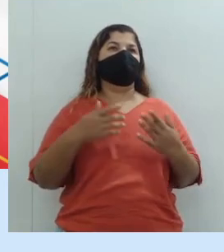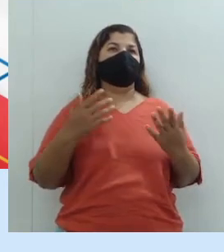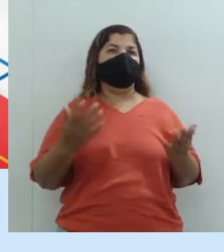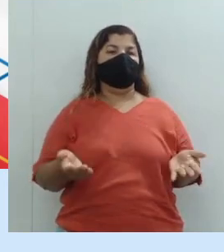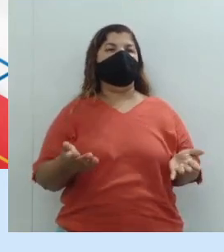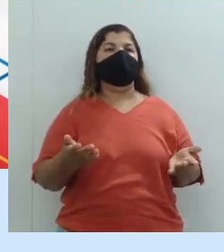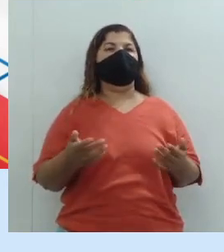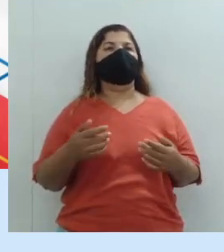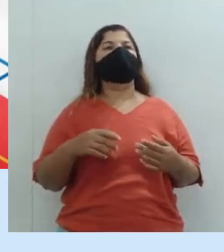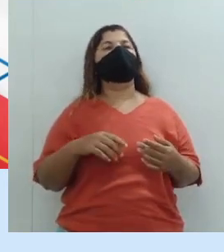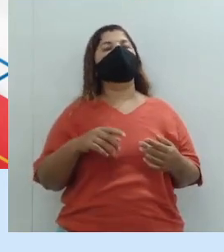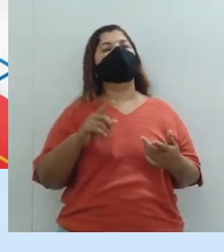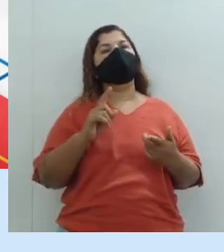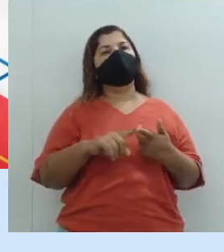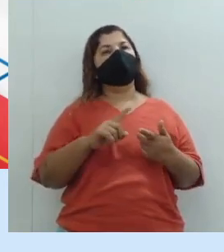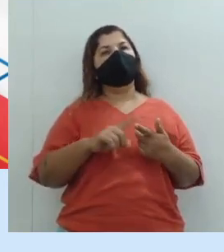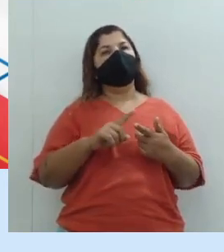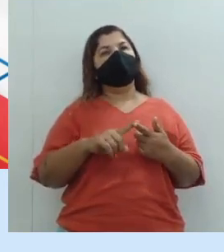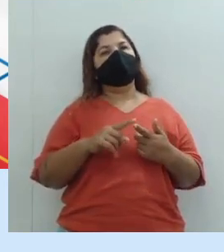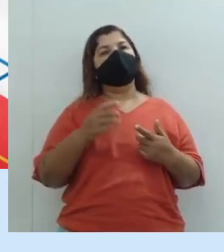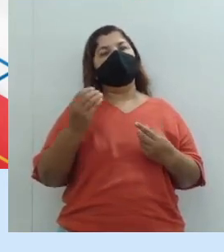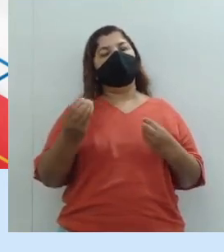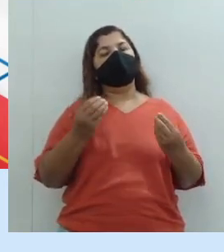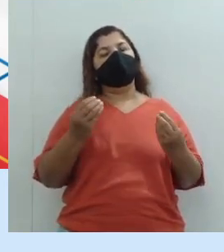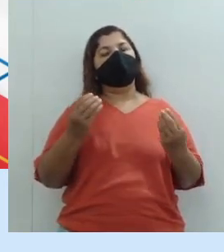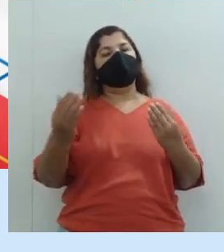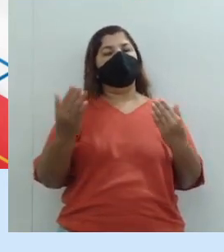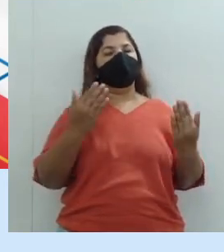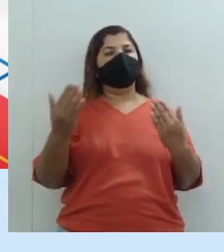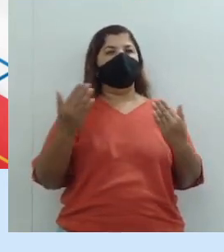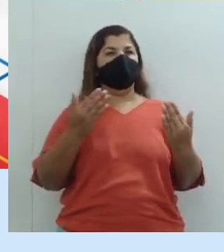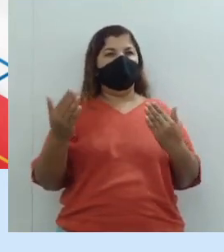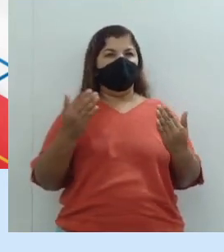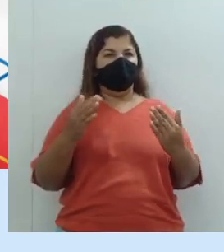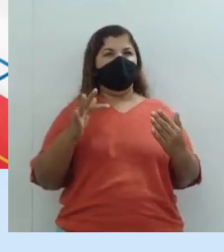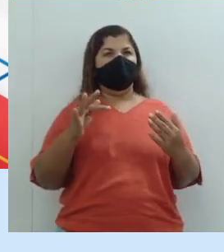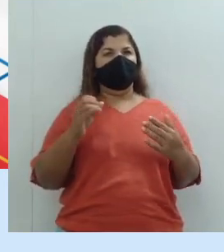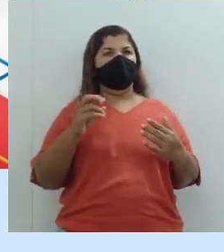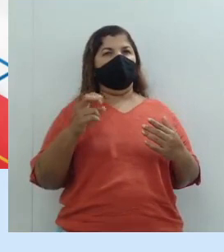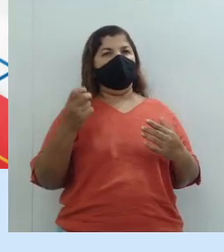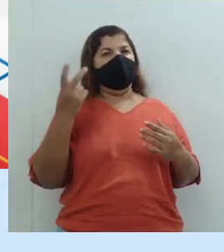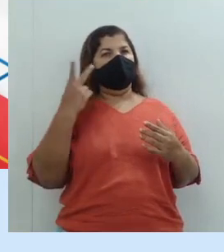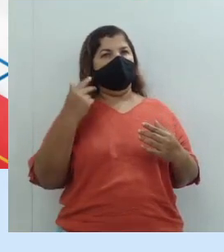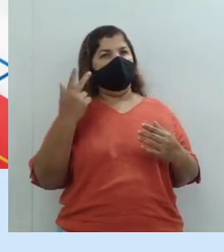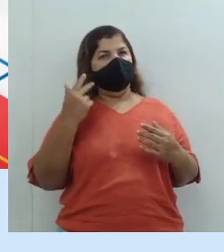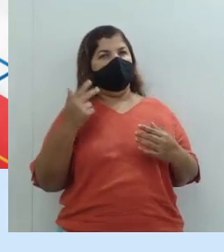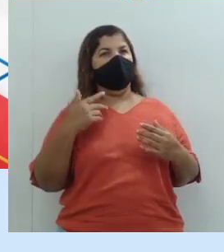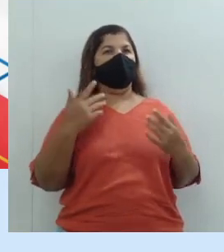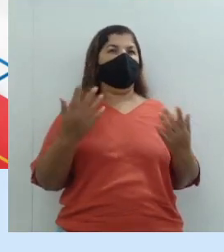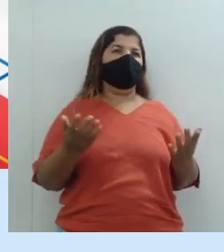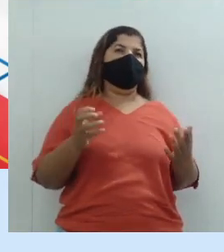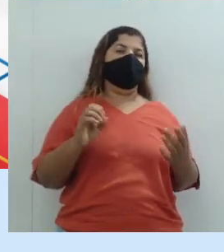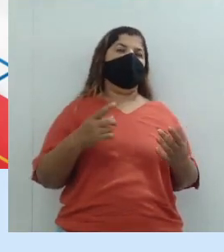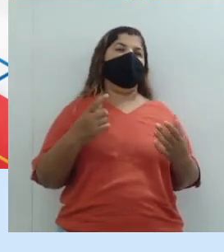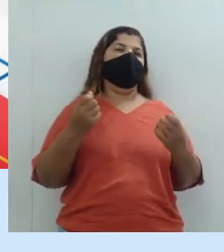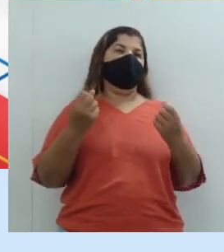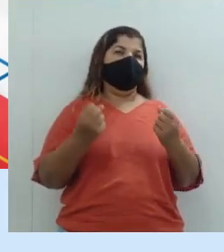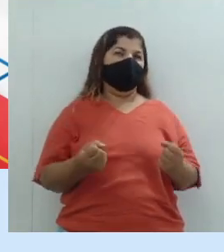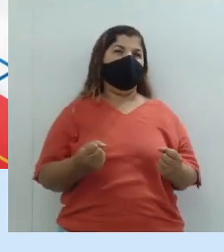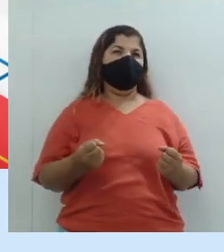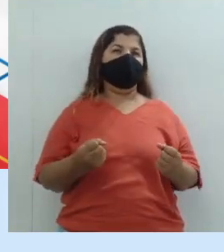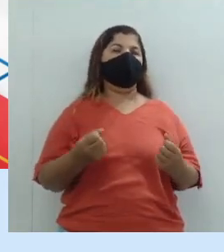acontecer é a gente associar a força normal e a força peso como ação e reação. Mas isso não é o que acontece na realidade,